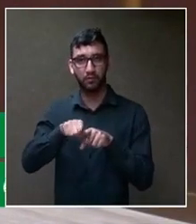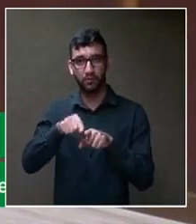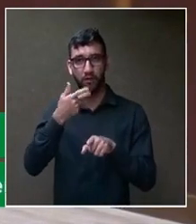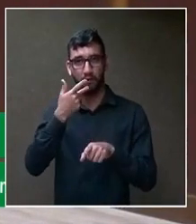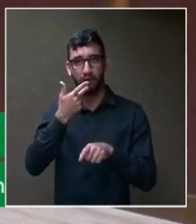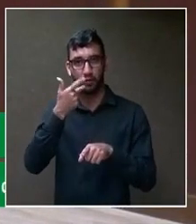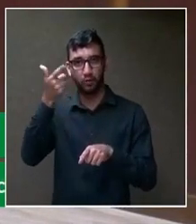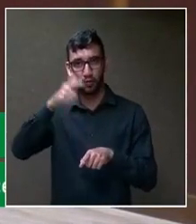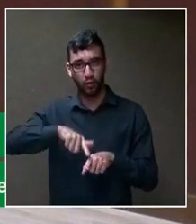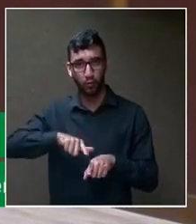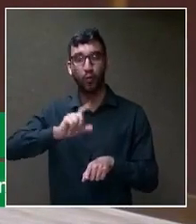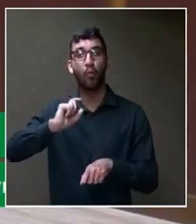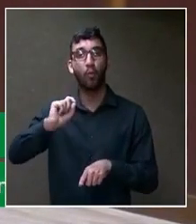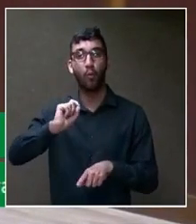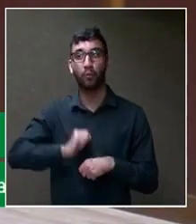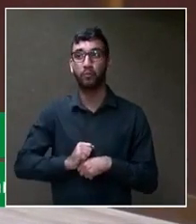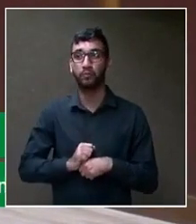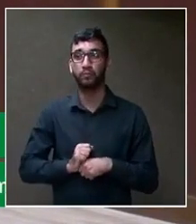que